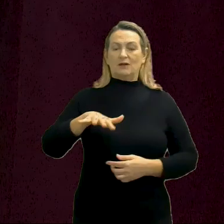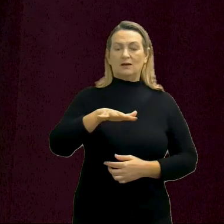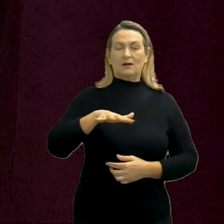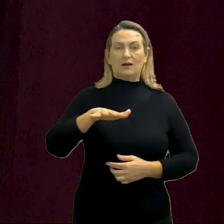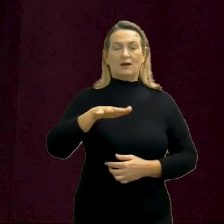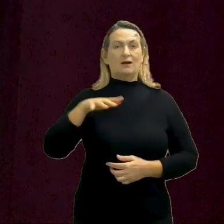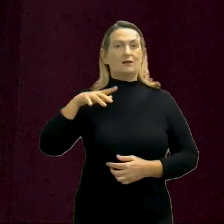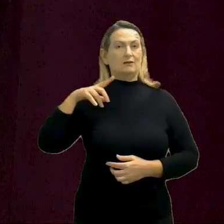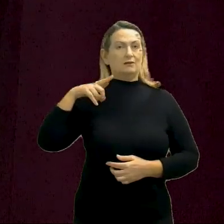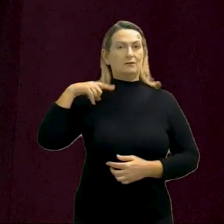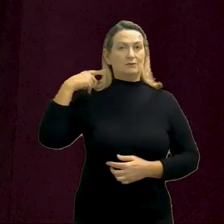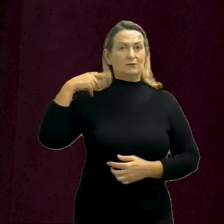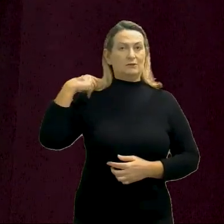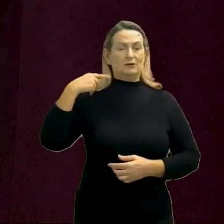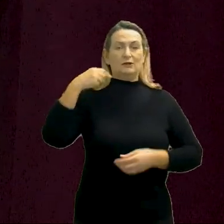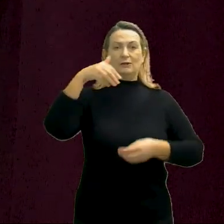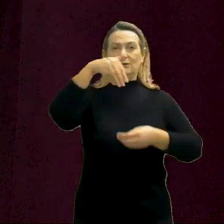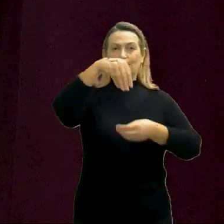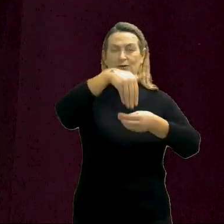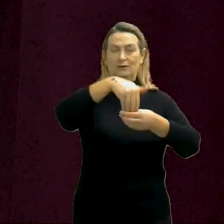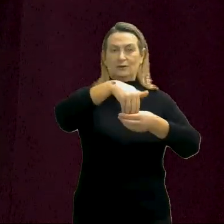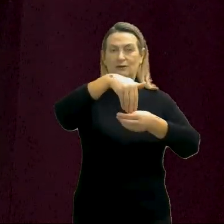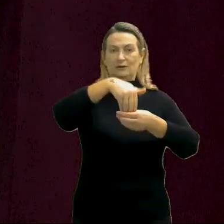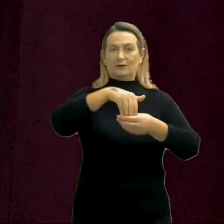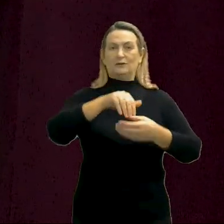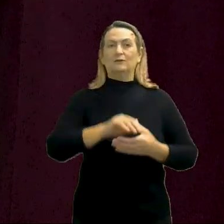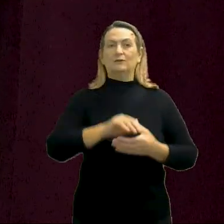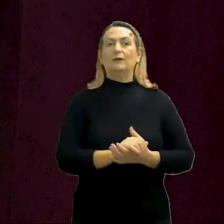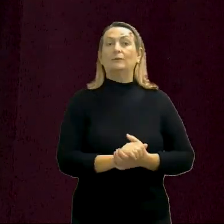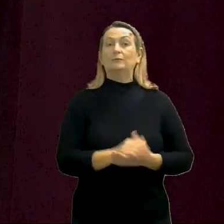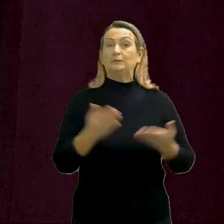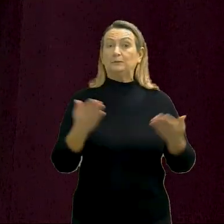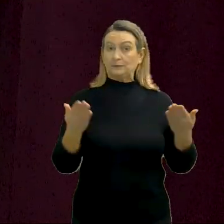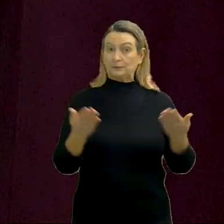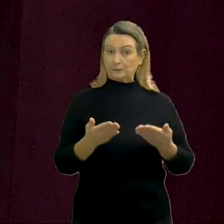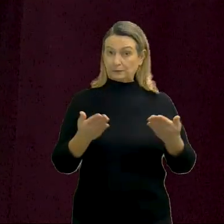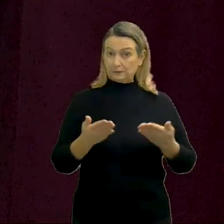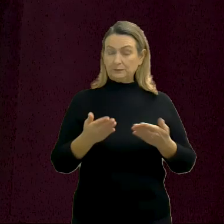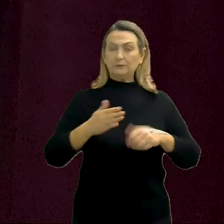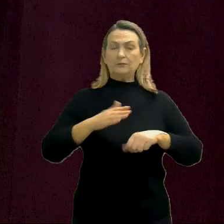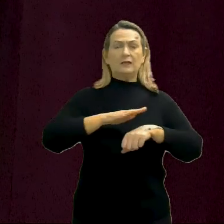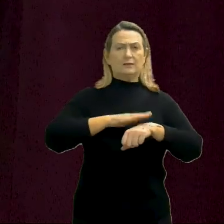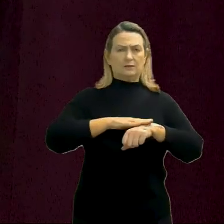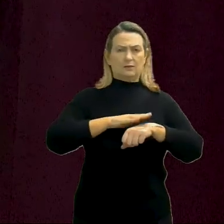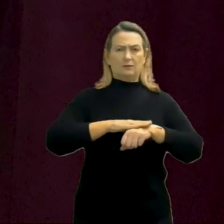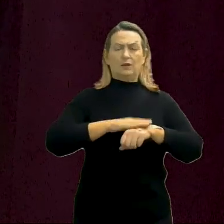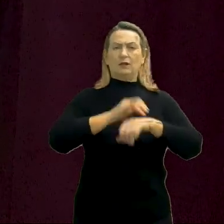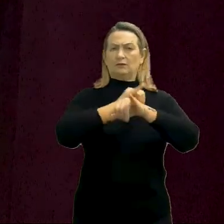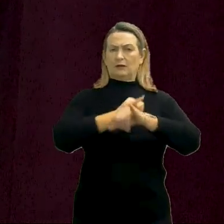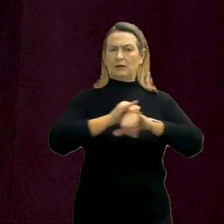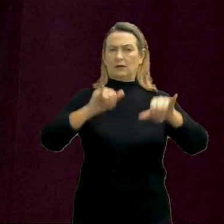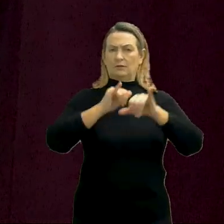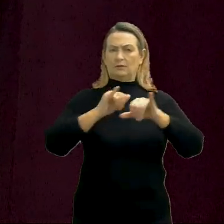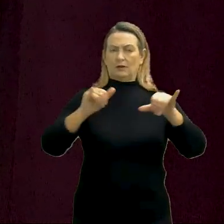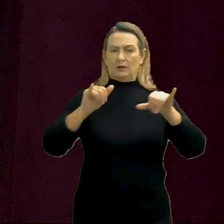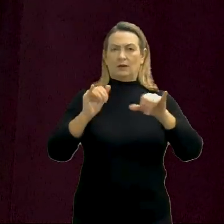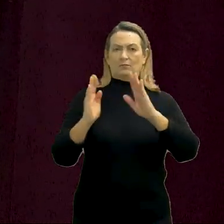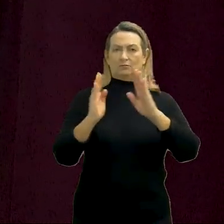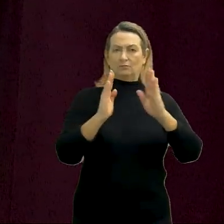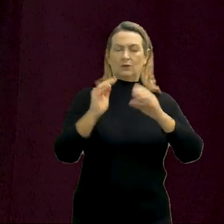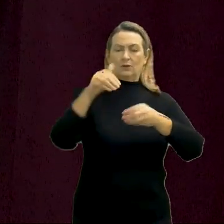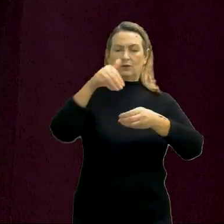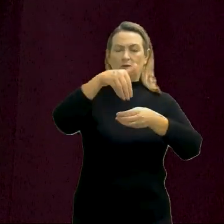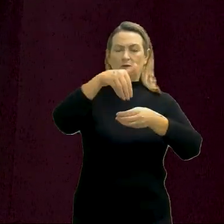eleitoral e que tem Eh agora nessa principalmente nessa nesse momento de campanha né Municipal de 2024